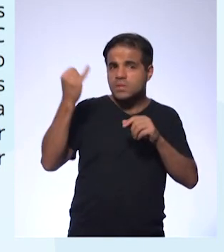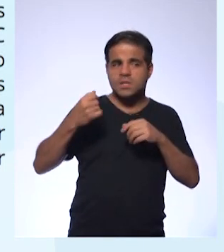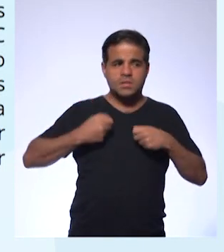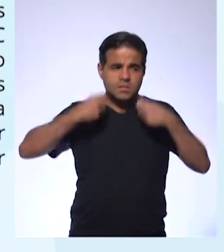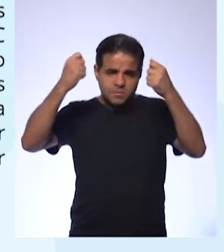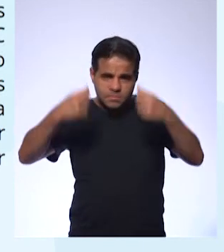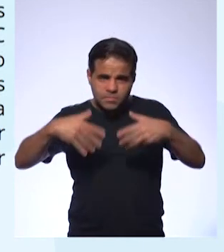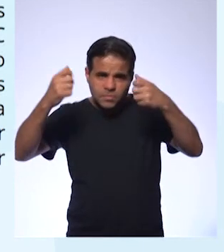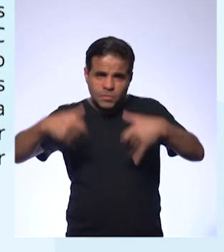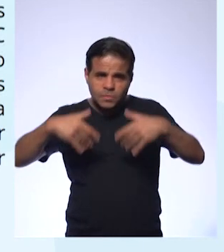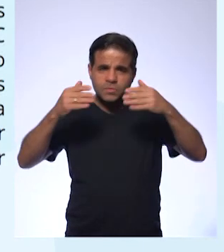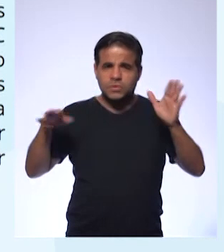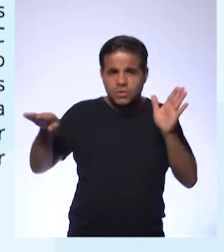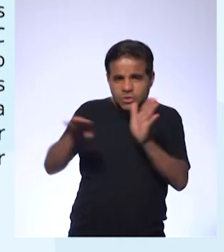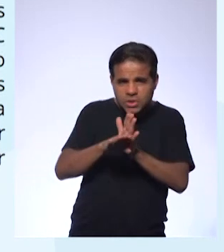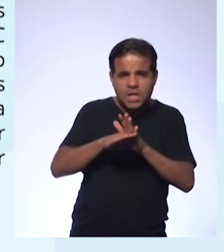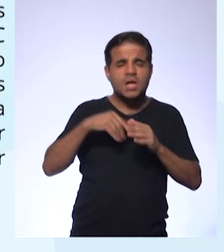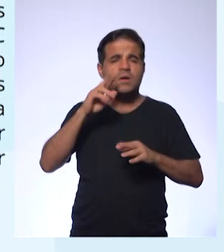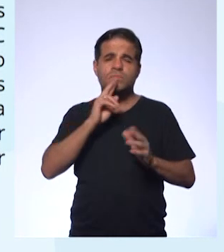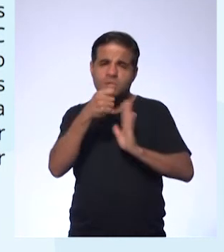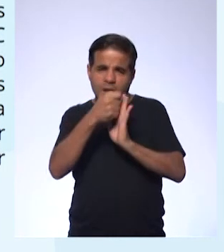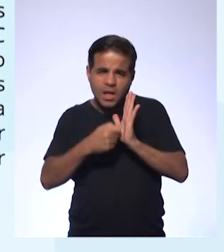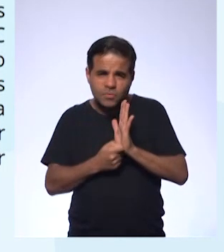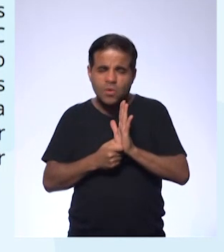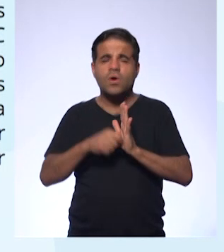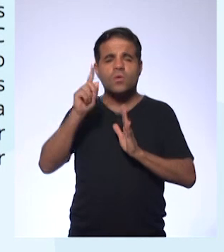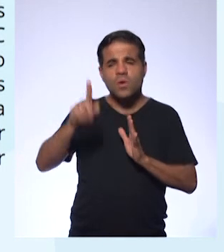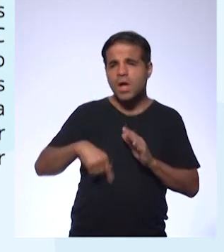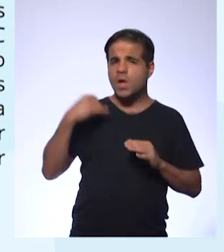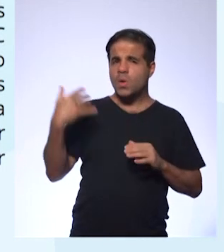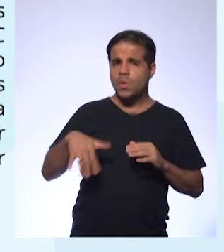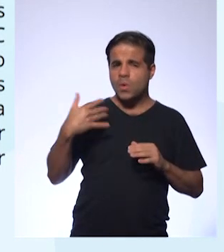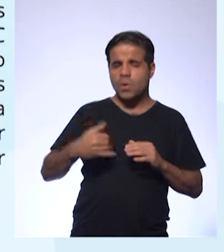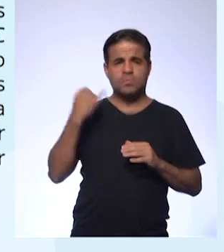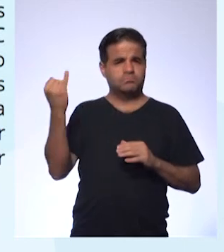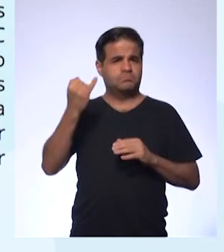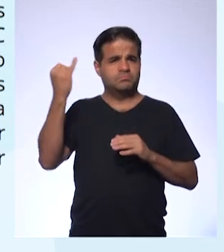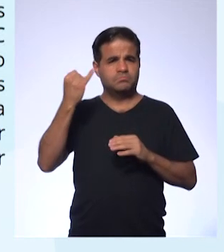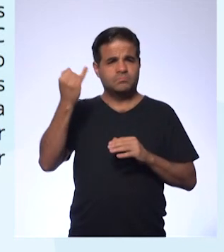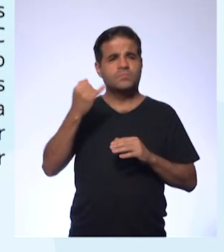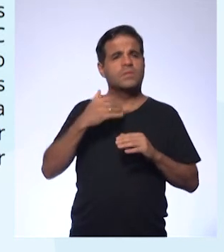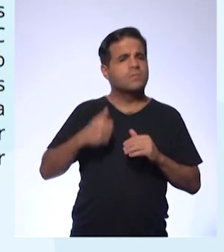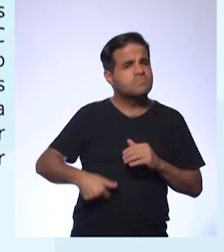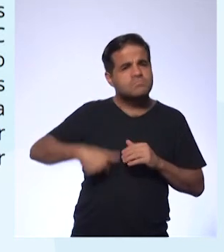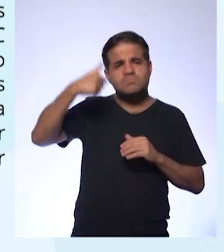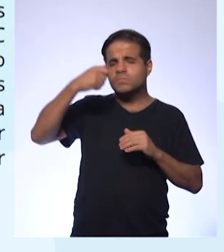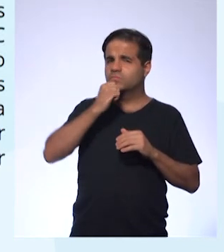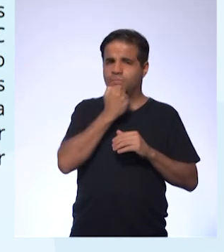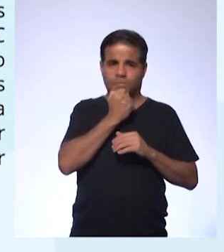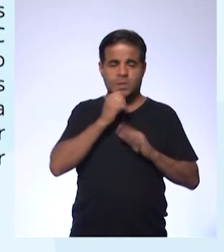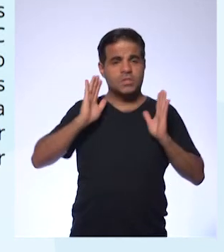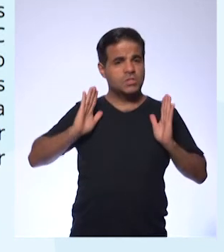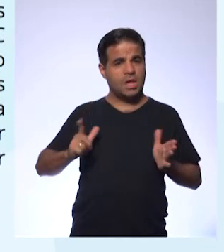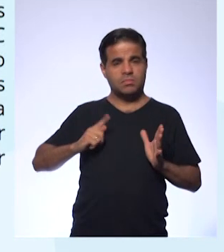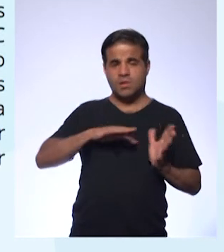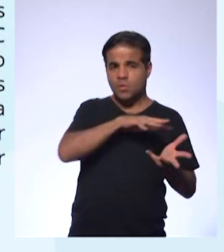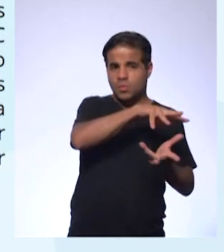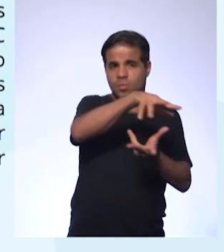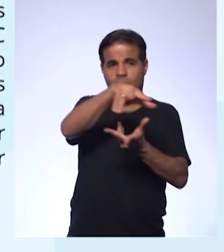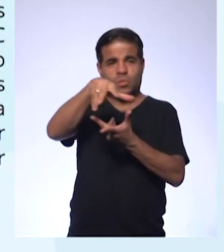que as conclusões a que chegamos nesses relatórios são fortemente embasadas na melhor ciência que existe no